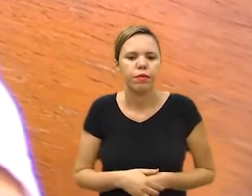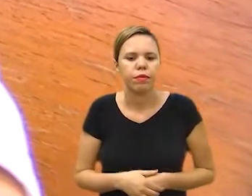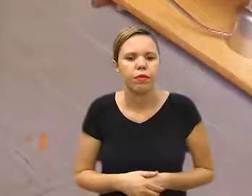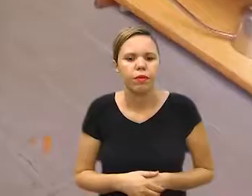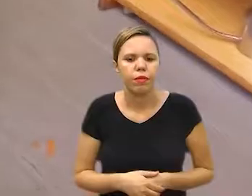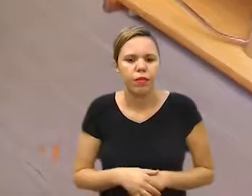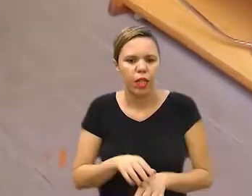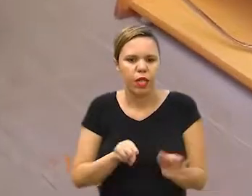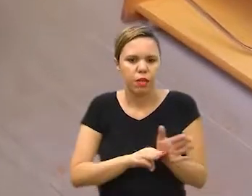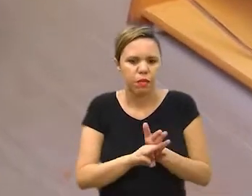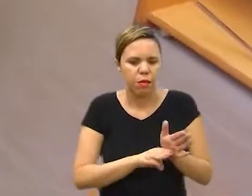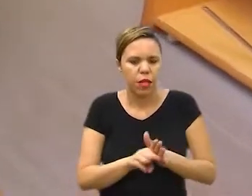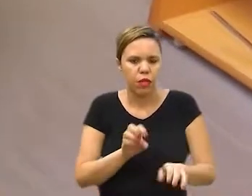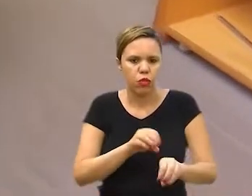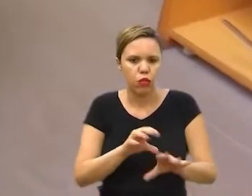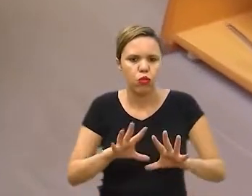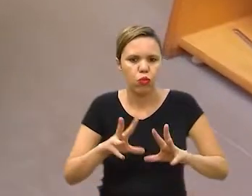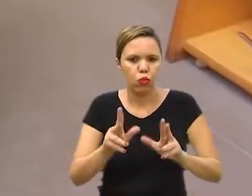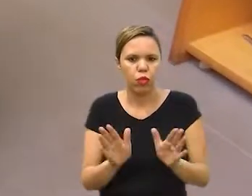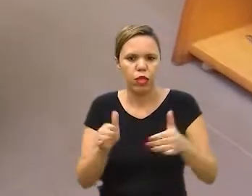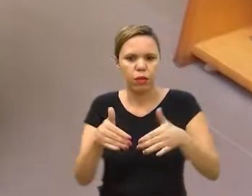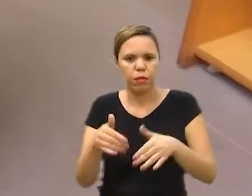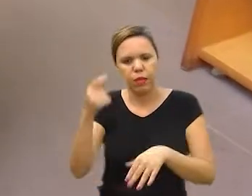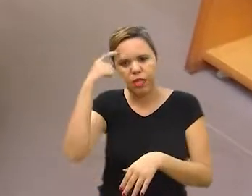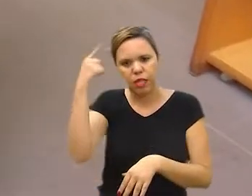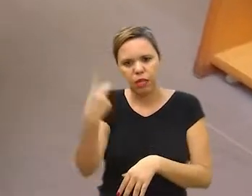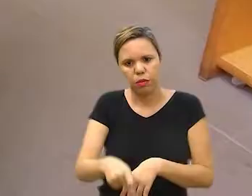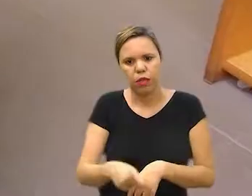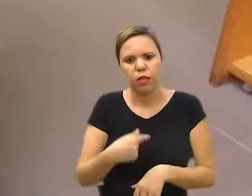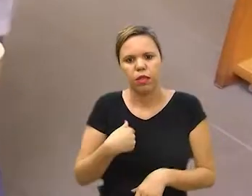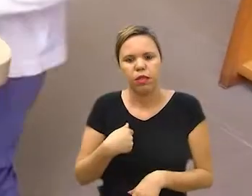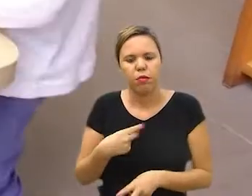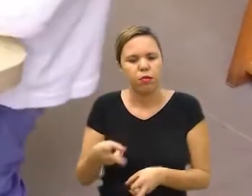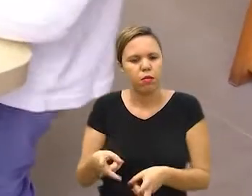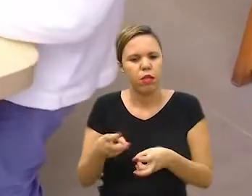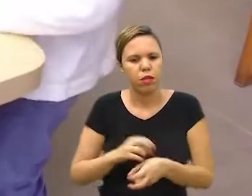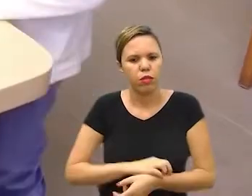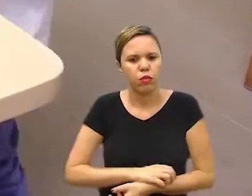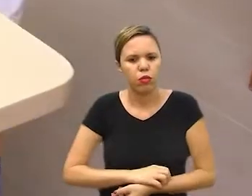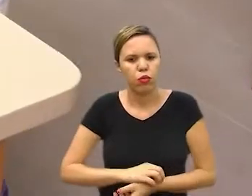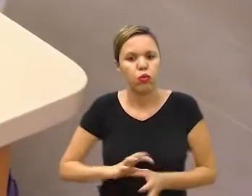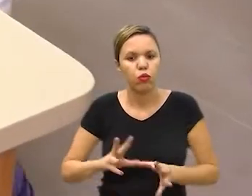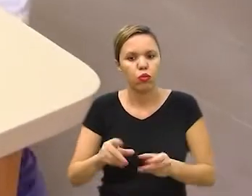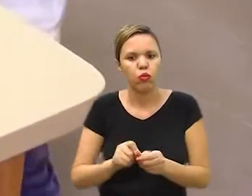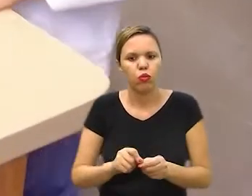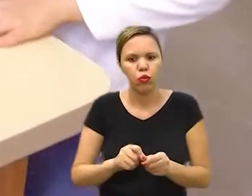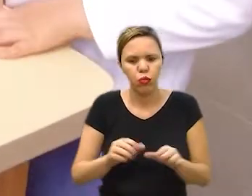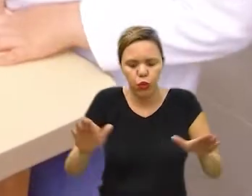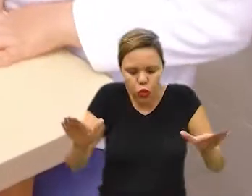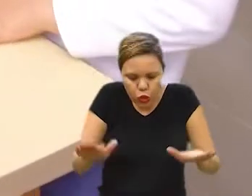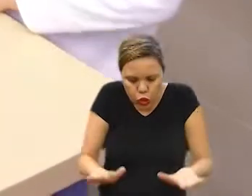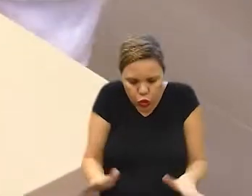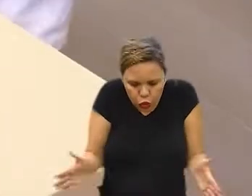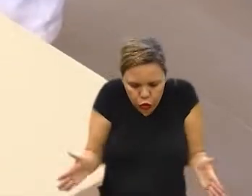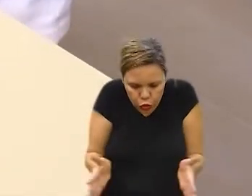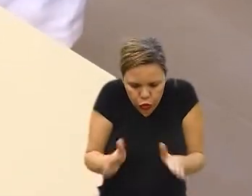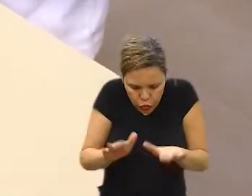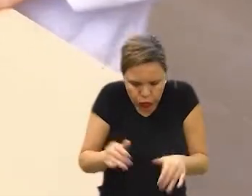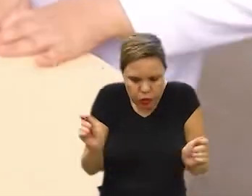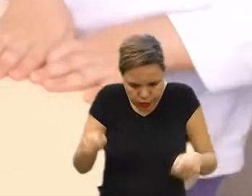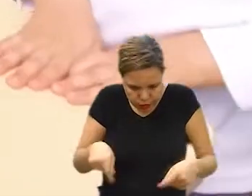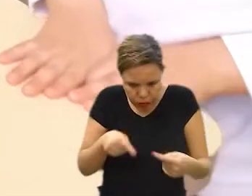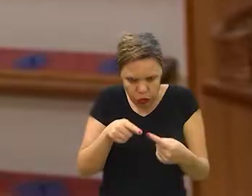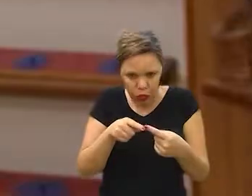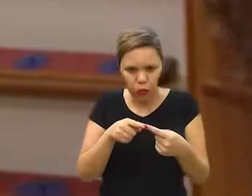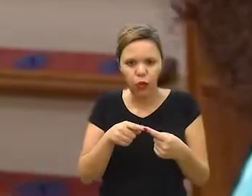de ensino, tudo é pensado para eles. Repara só, como tudo aqui é bem baixinho, dá para alcançar